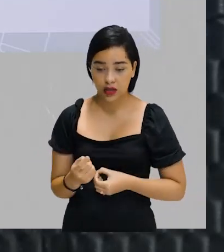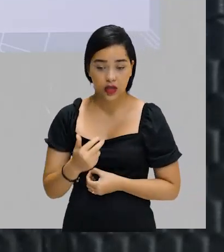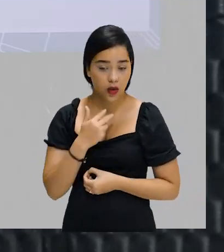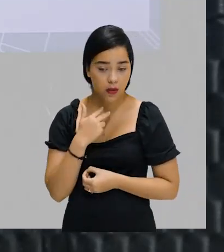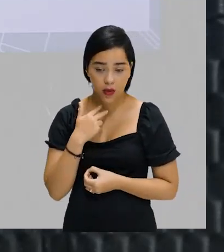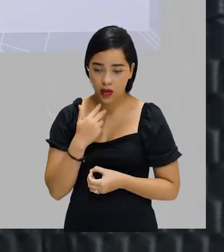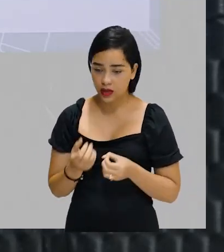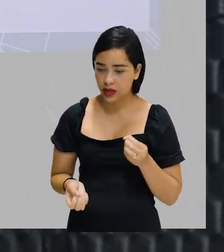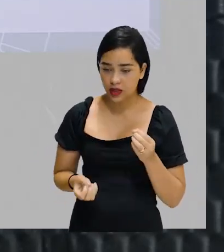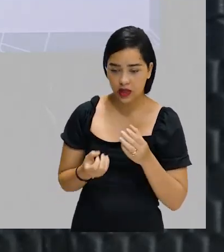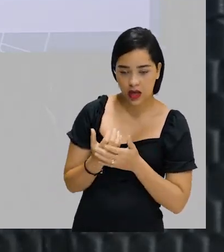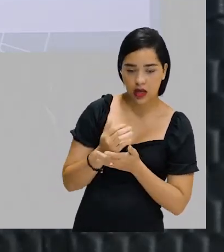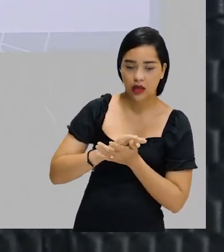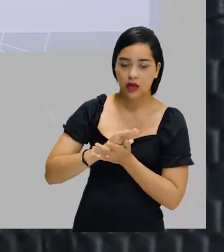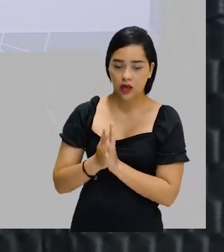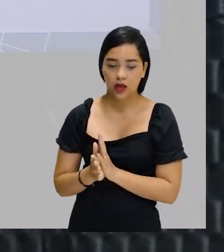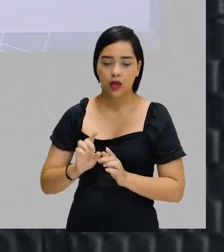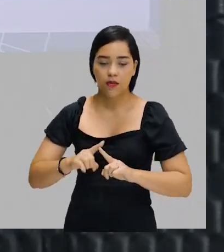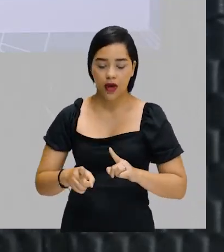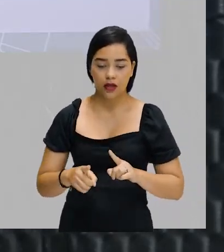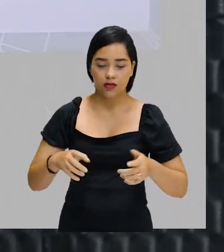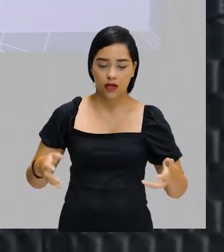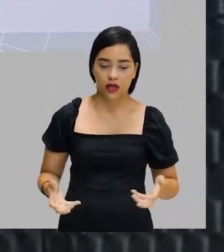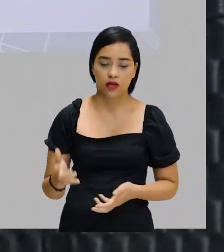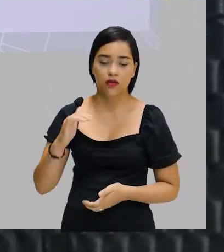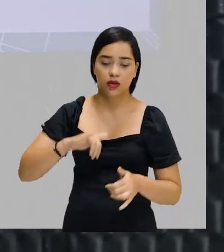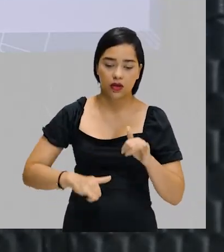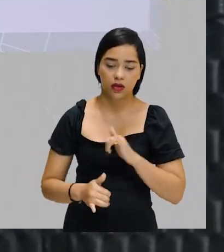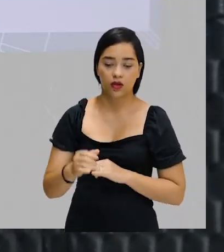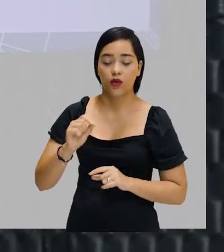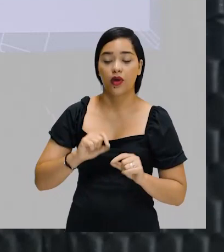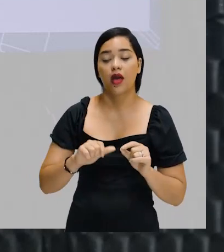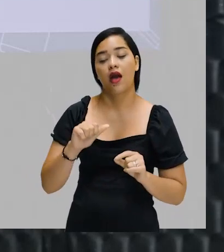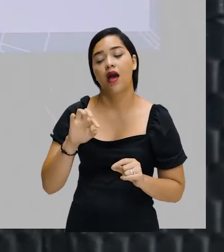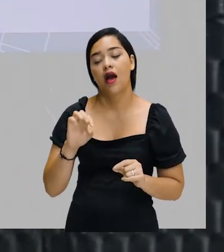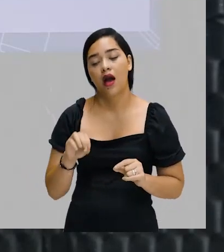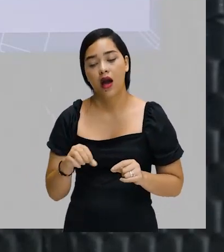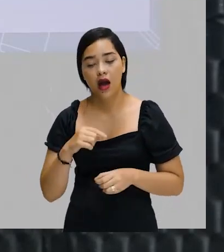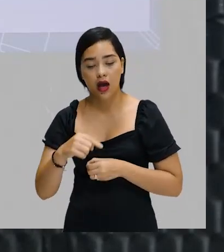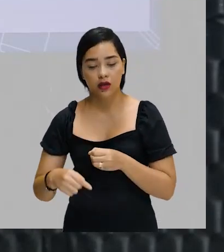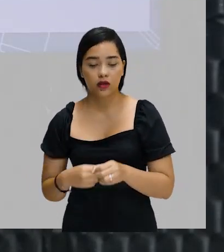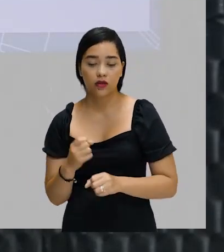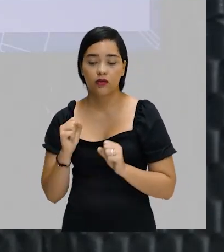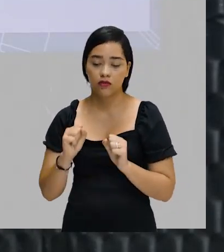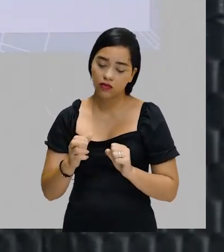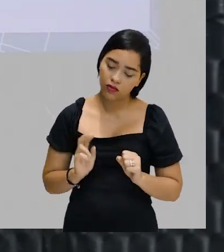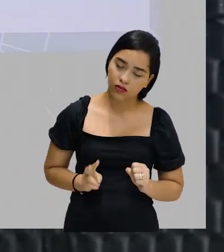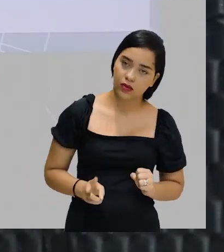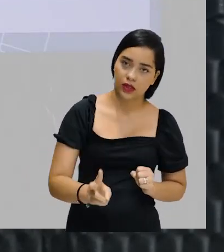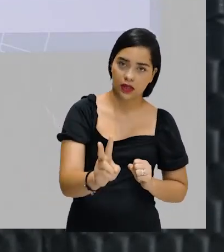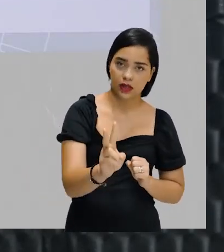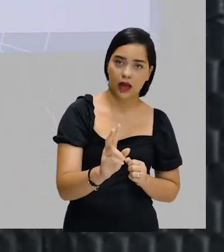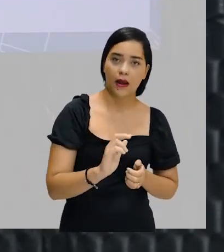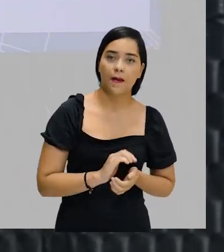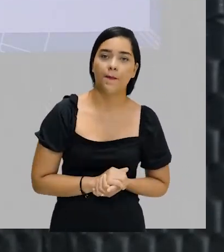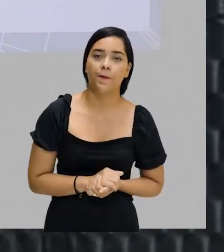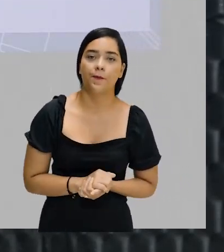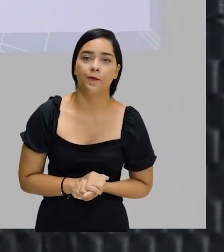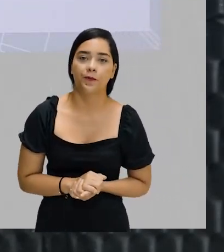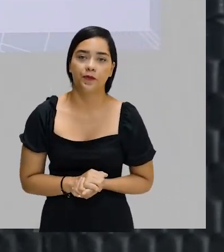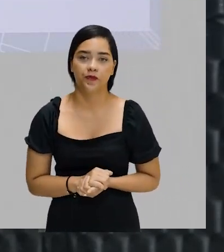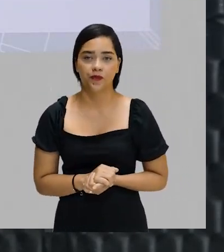formada por átomos que não podem ser criados nem destruídos. Logo, durante uma reação química, importante essa